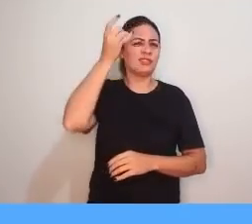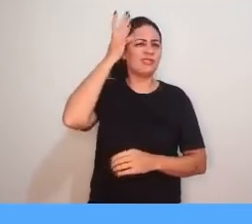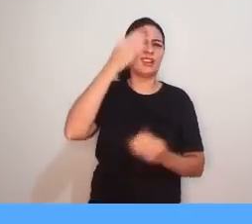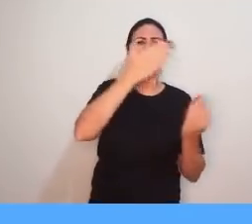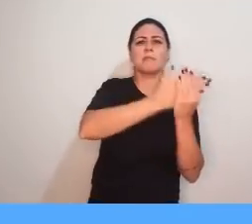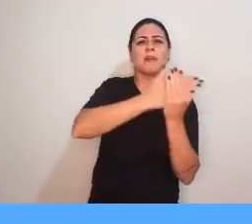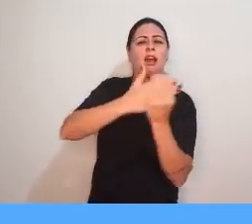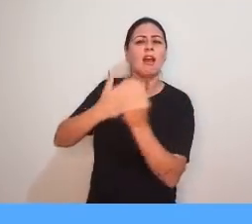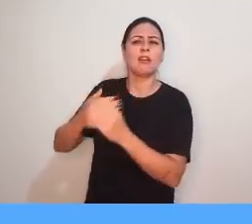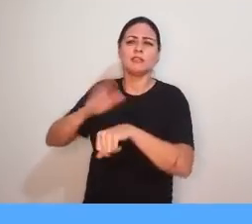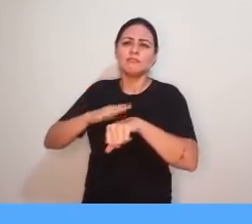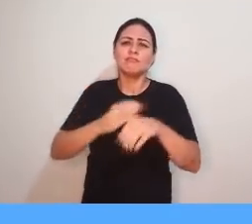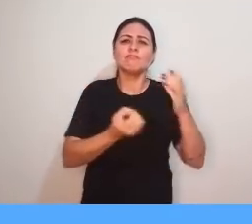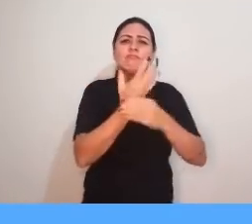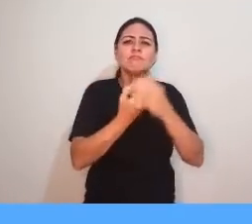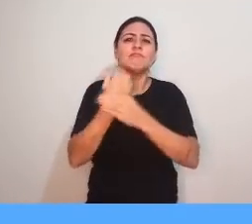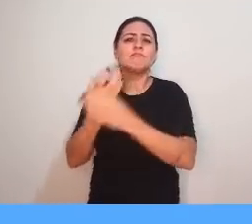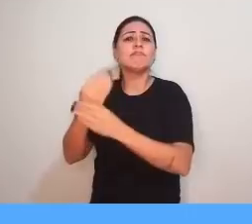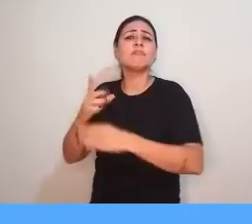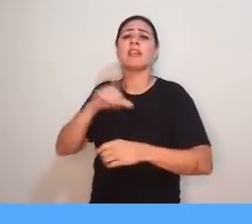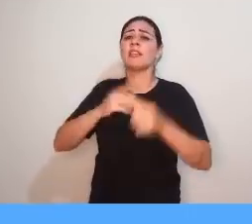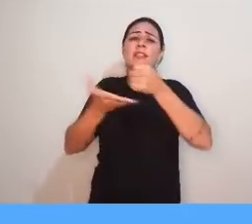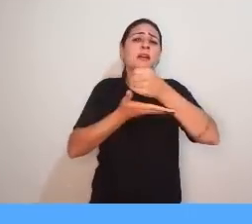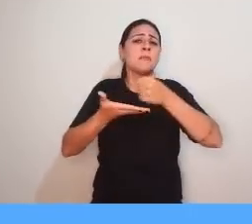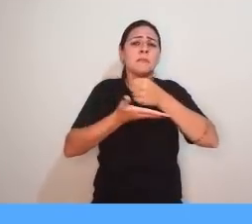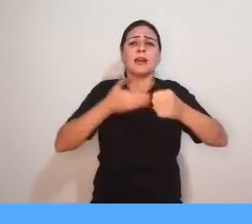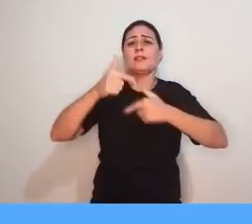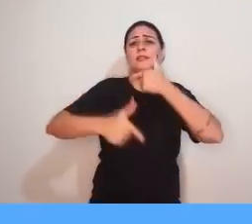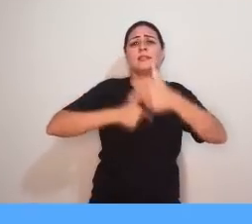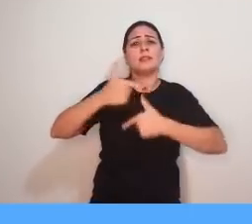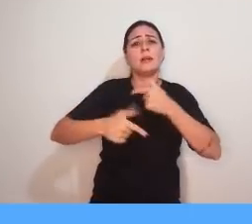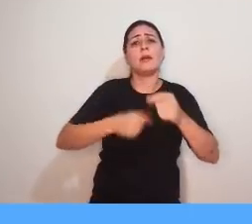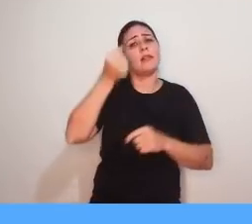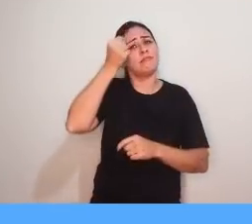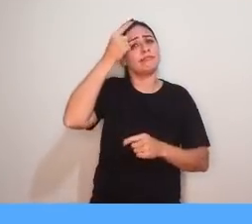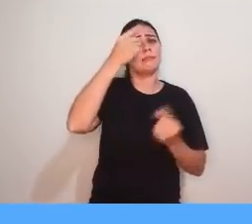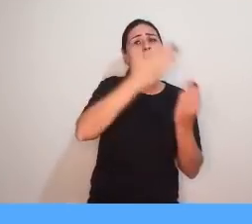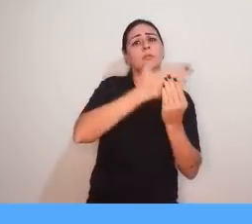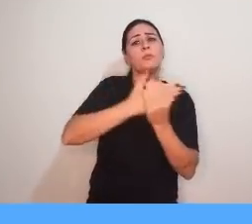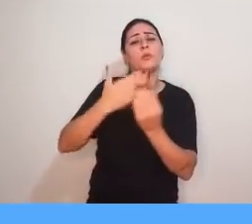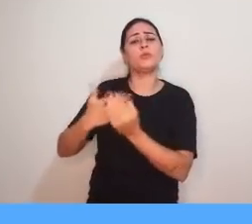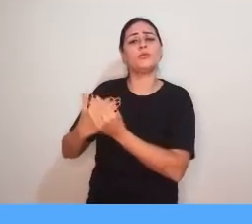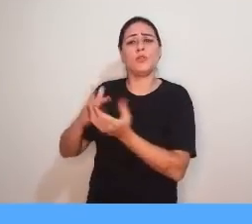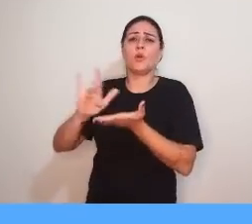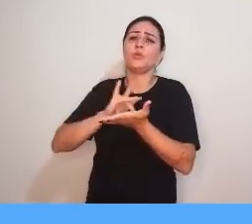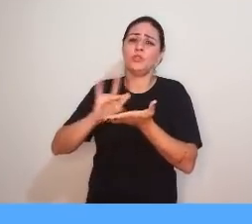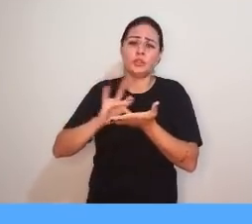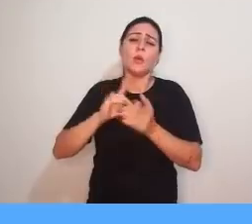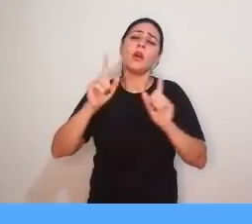pronto, você tem a base para trabalhar com os alunos, né? Criando portfólio digital. Muito legal. Tá? Então, são essas as dicas aí,